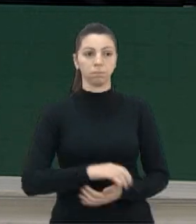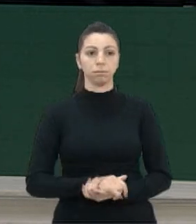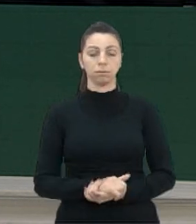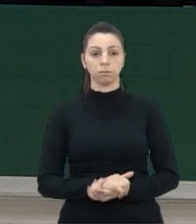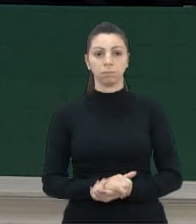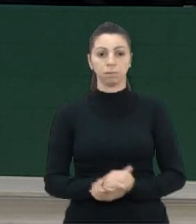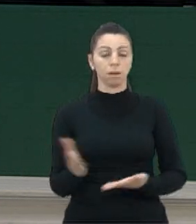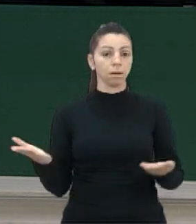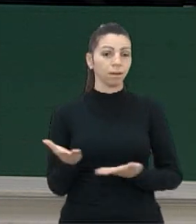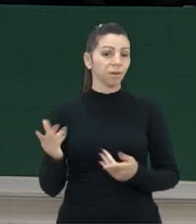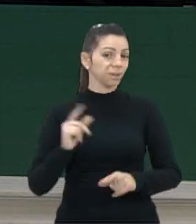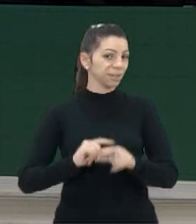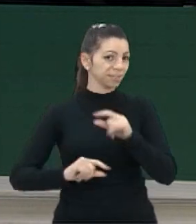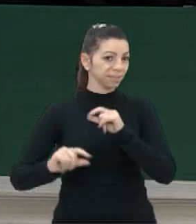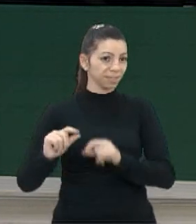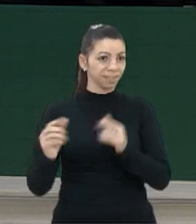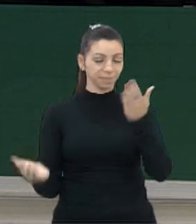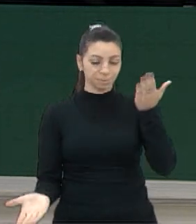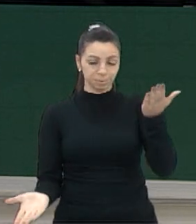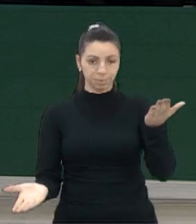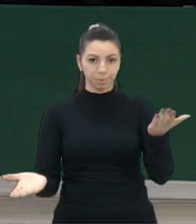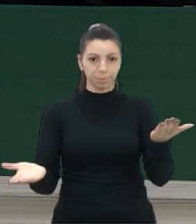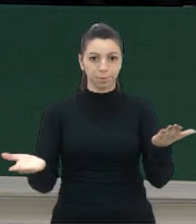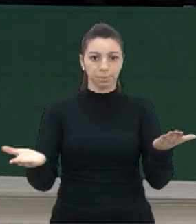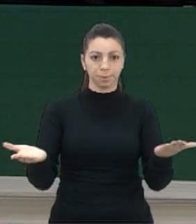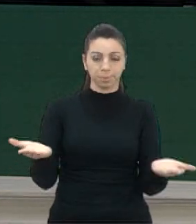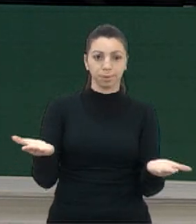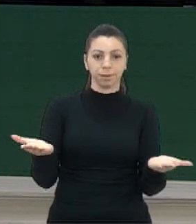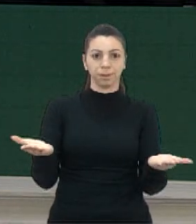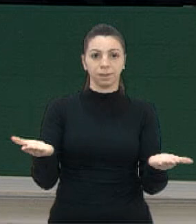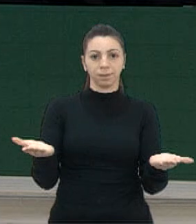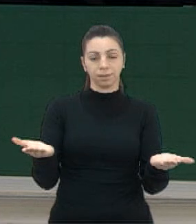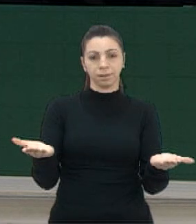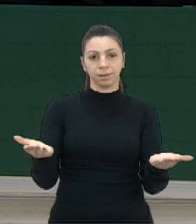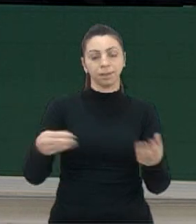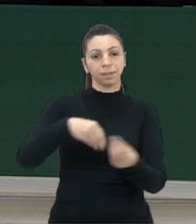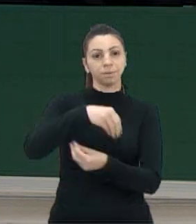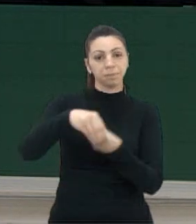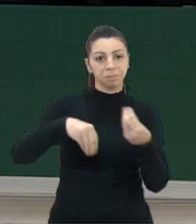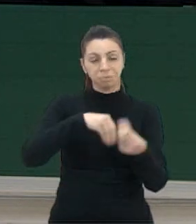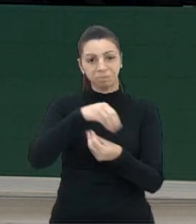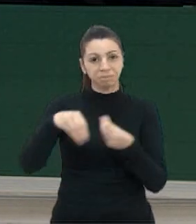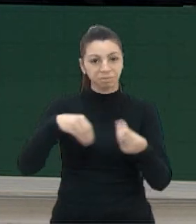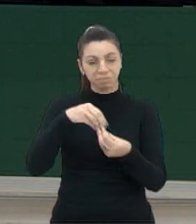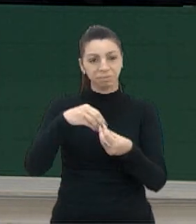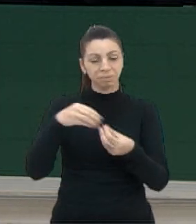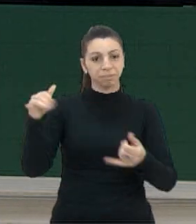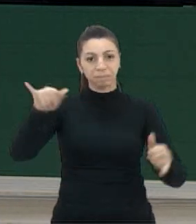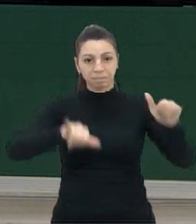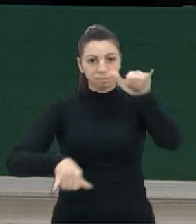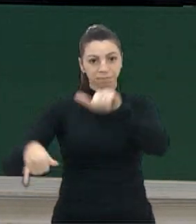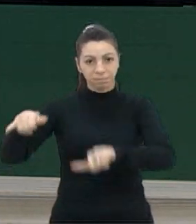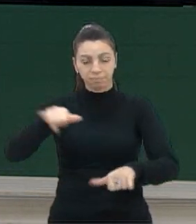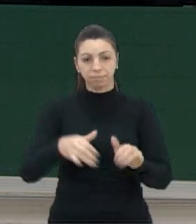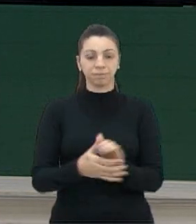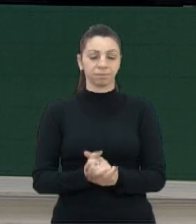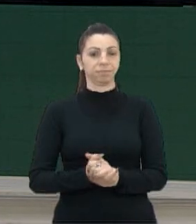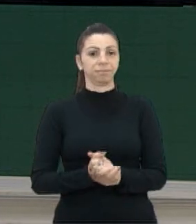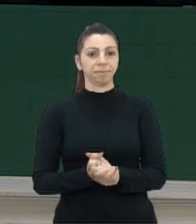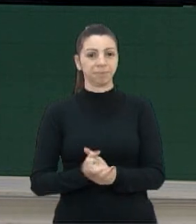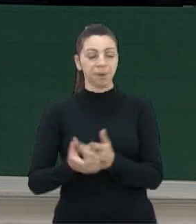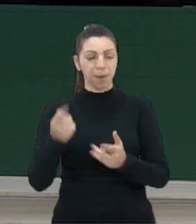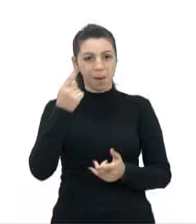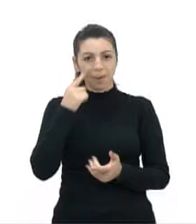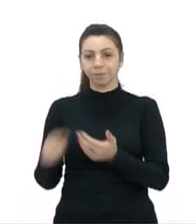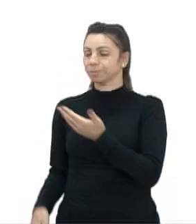Agora a gente vai falar sobre proporções nas reações químicas. E para falar sobre isso, a melhor coisa que a gente pode fazer é bolo. Então,